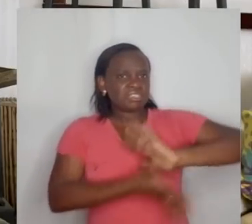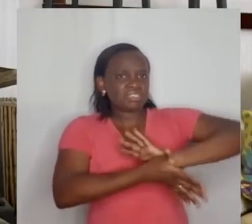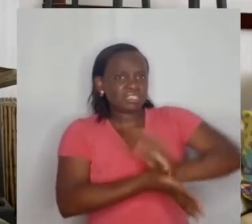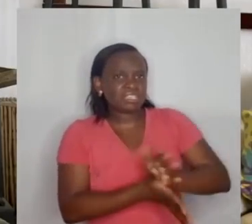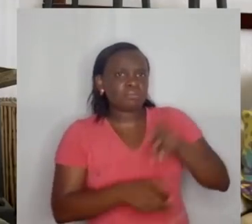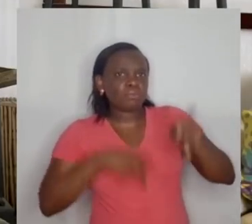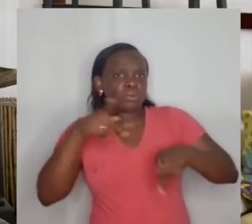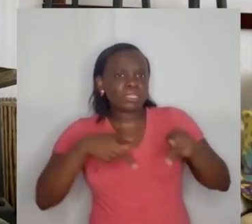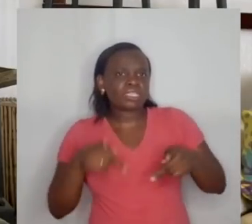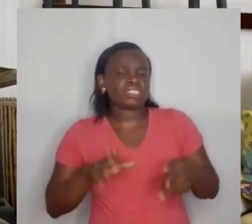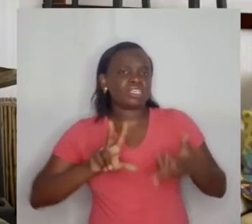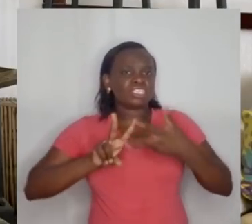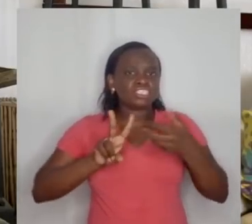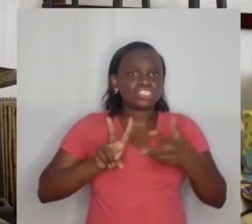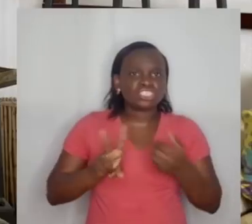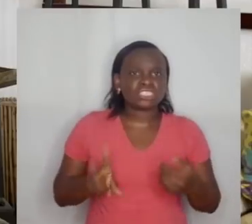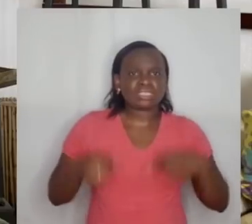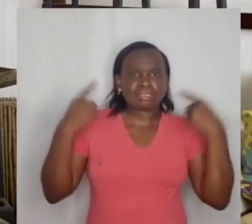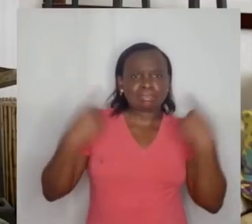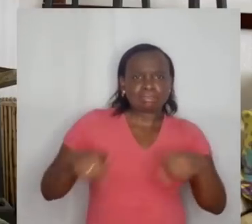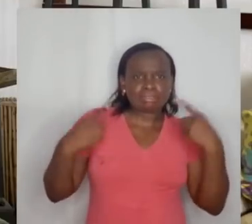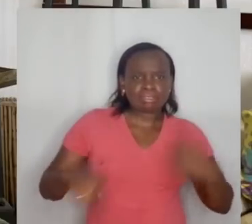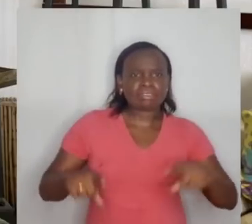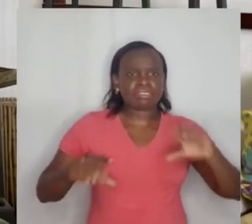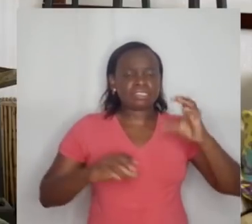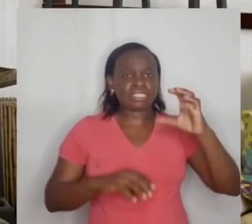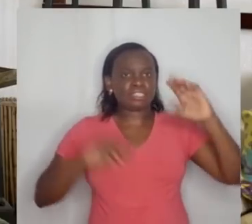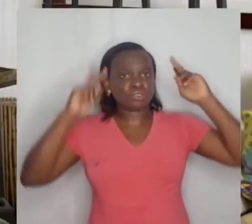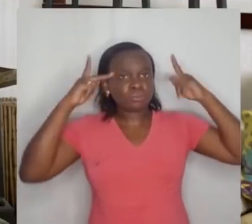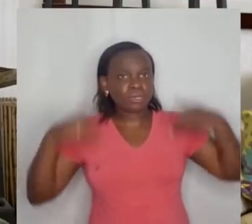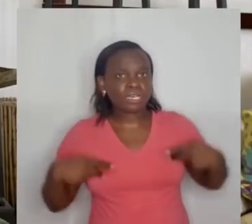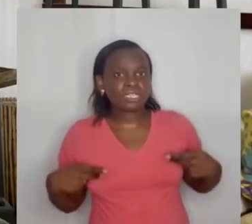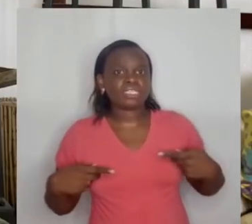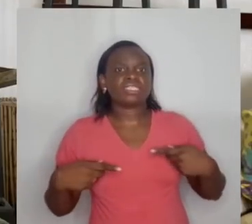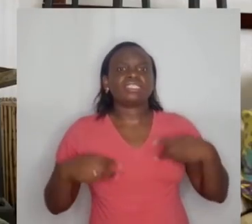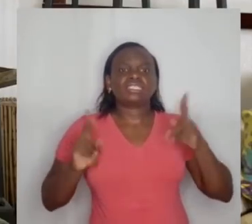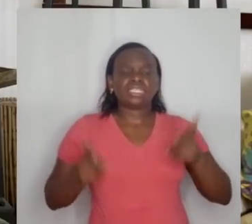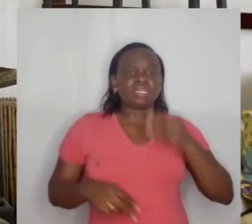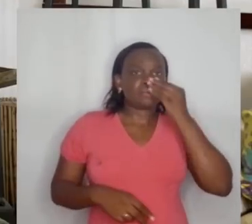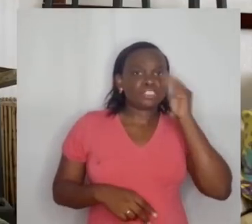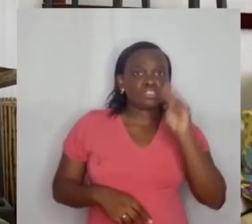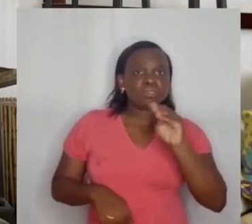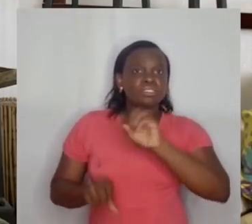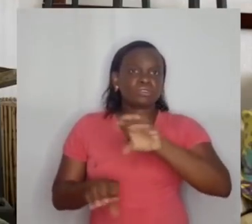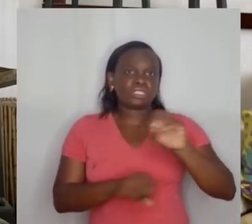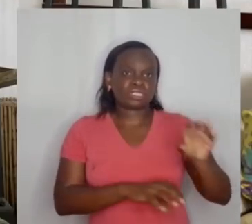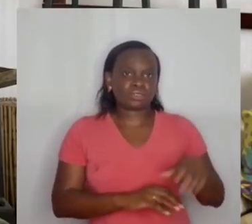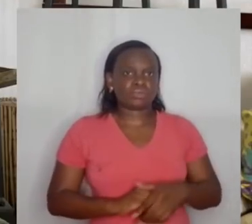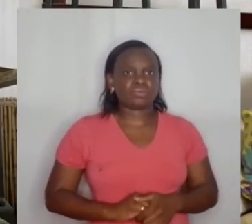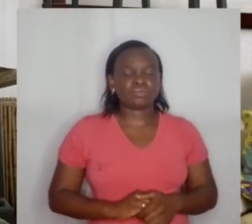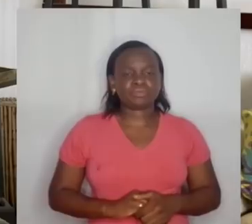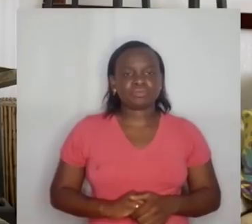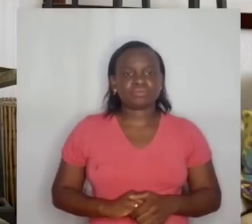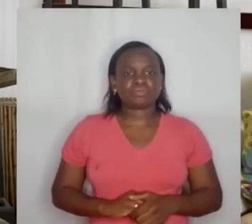indígenas, ataques fortes às ciências humanas e permanente desprezo pela educação.